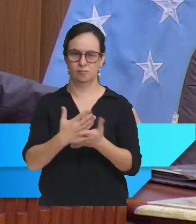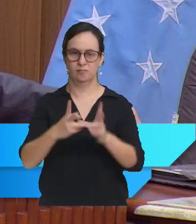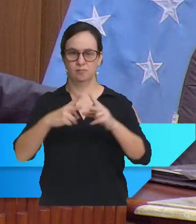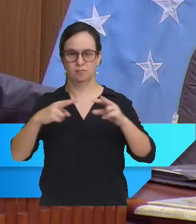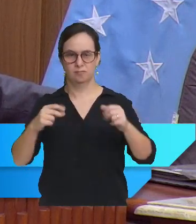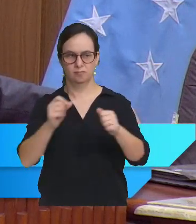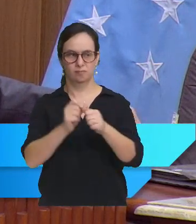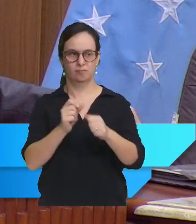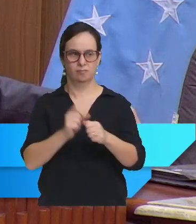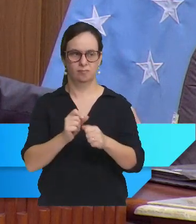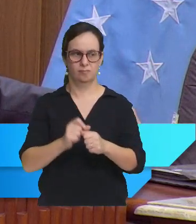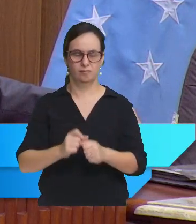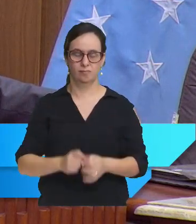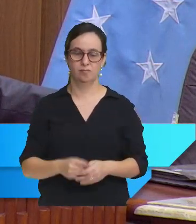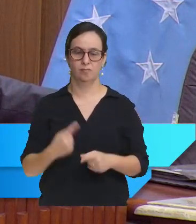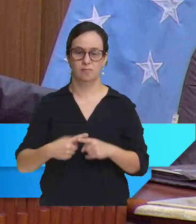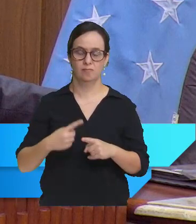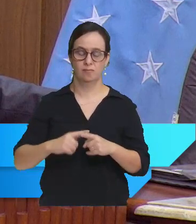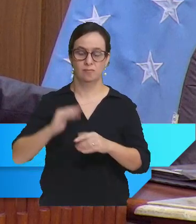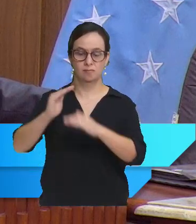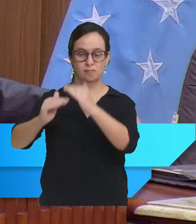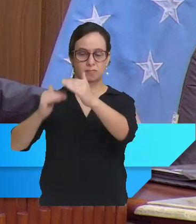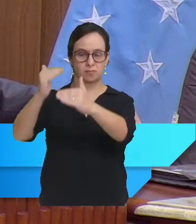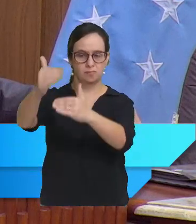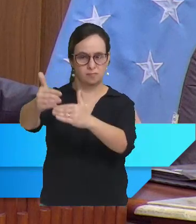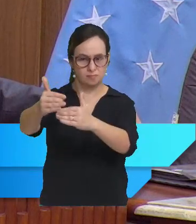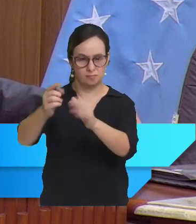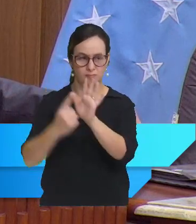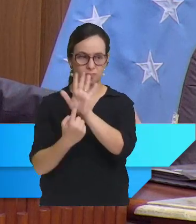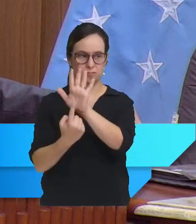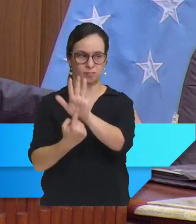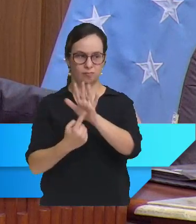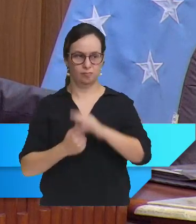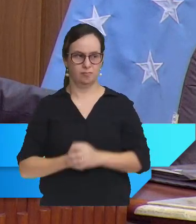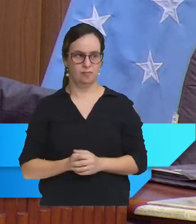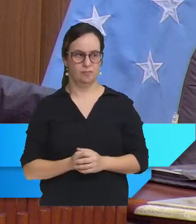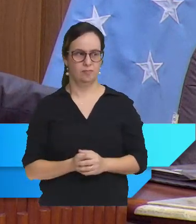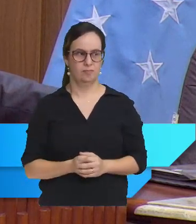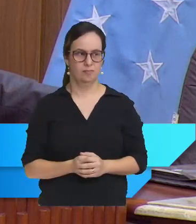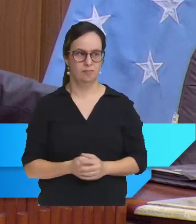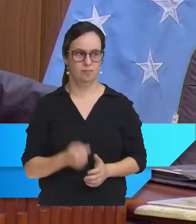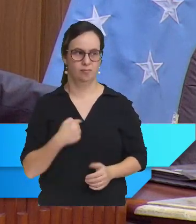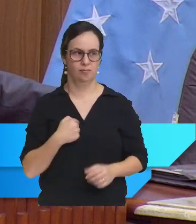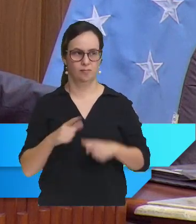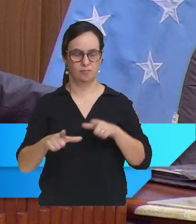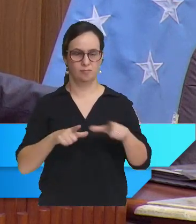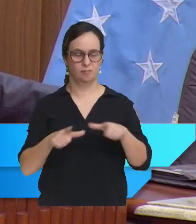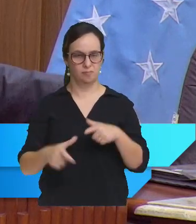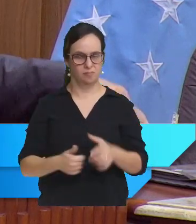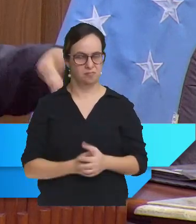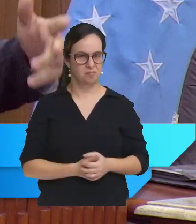uma campanha que foi 100% com suor mesmo. A gente teve